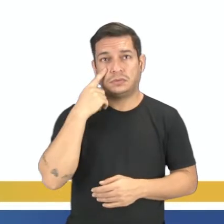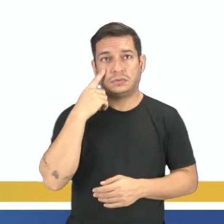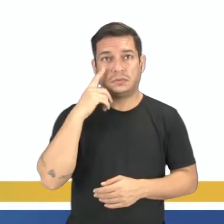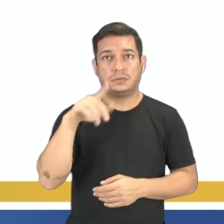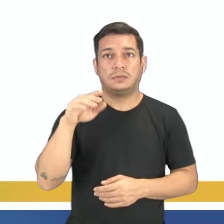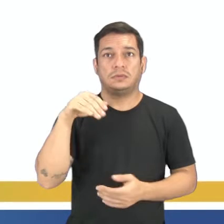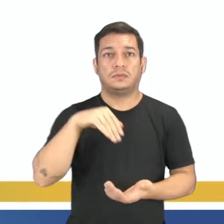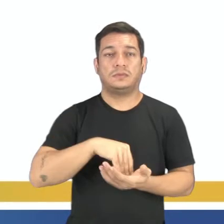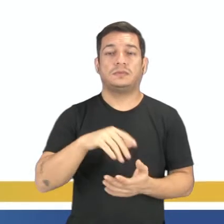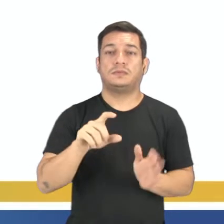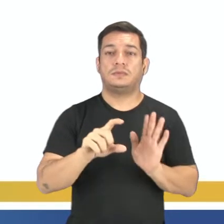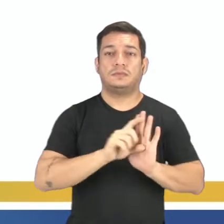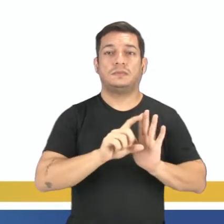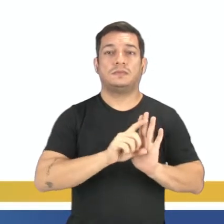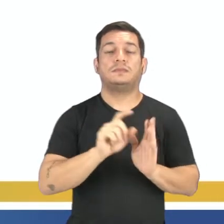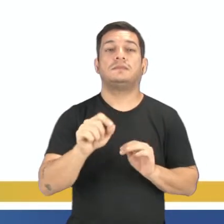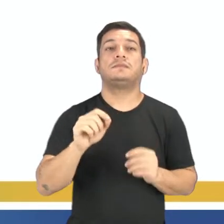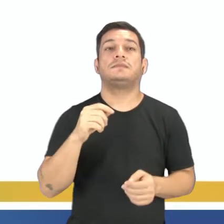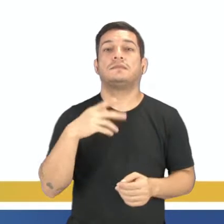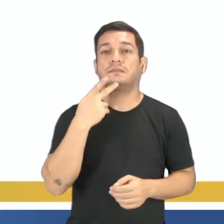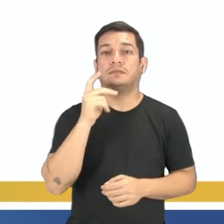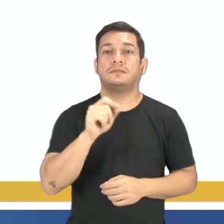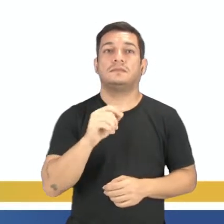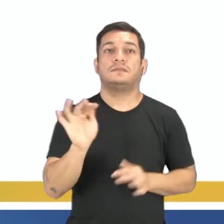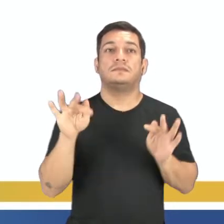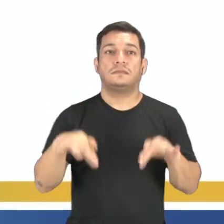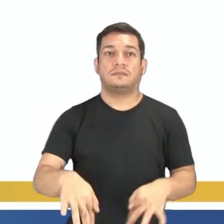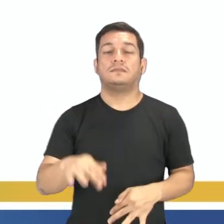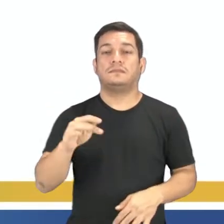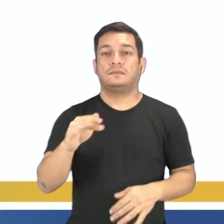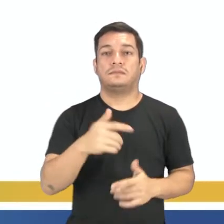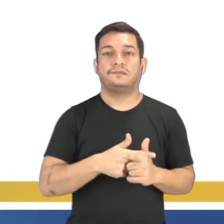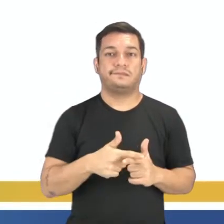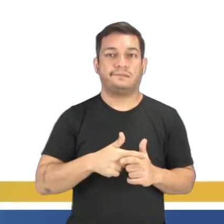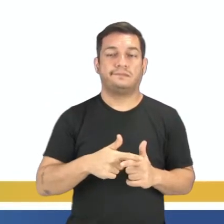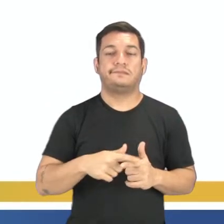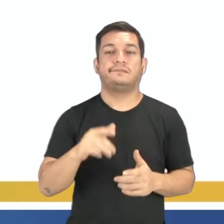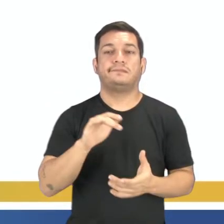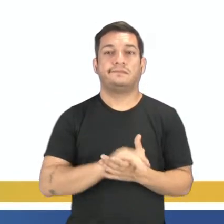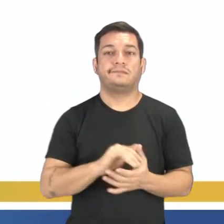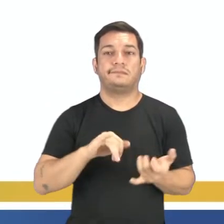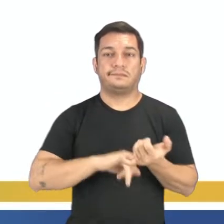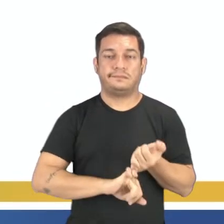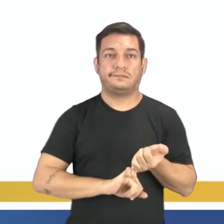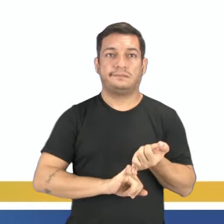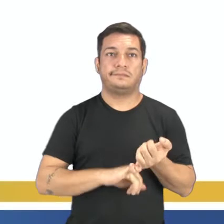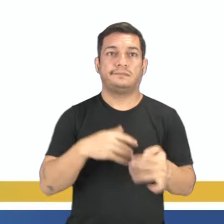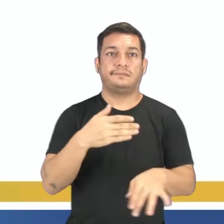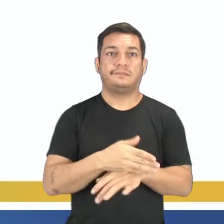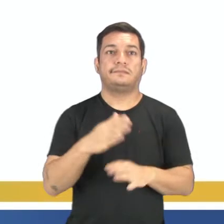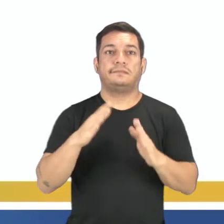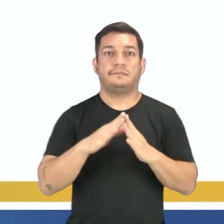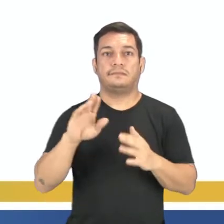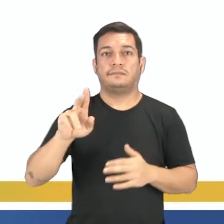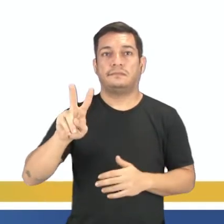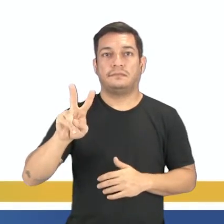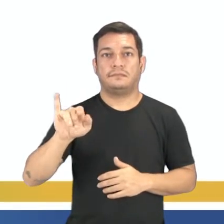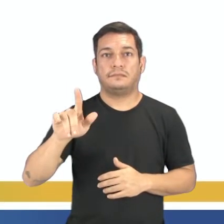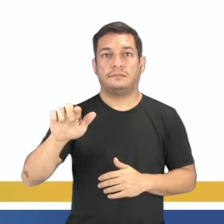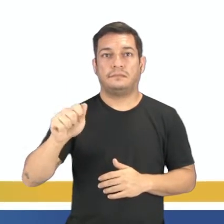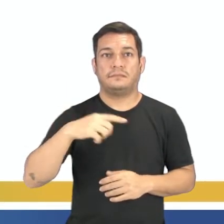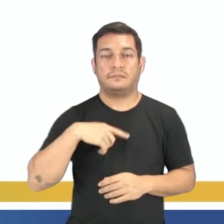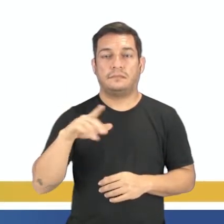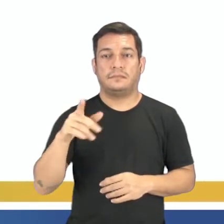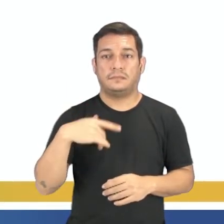dá no último parágrafo, quando revela o final trágico do casal de amantes. Ao adentrar na casa de Vilela, Camilo